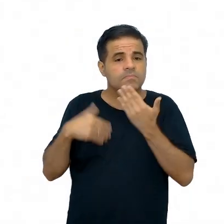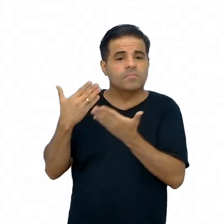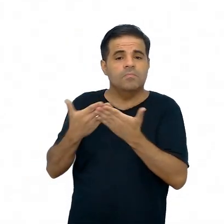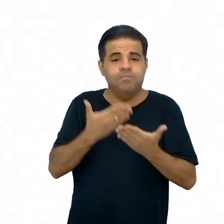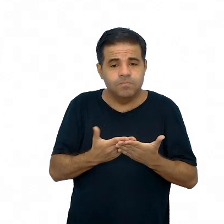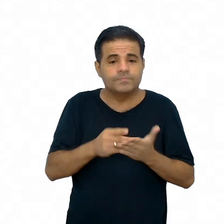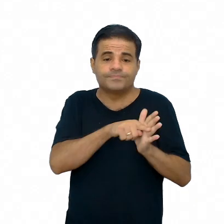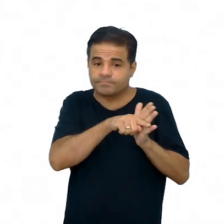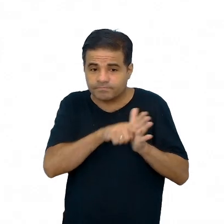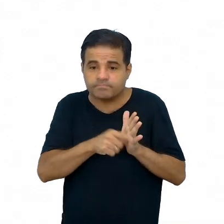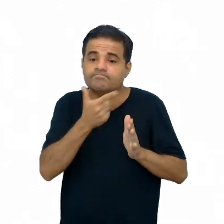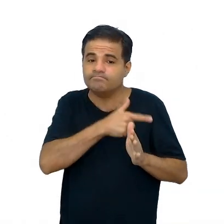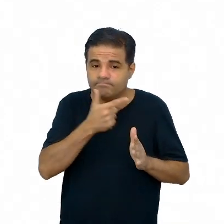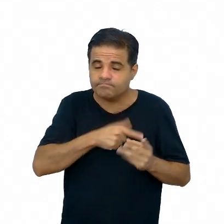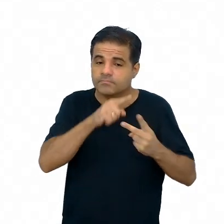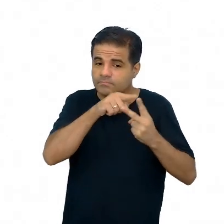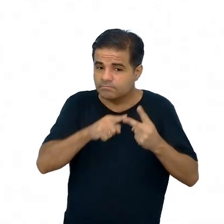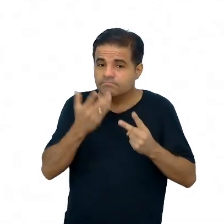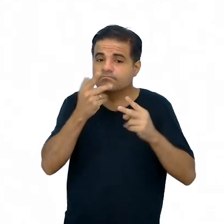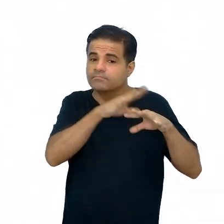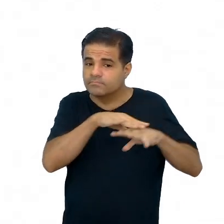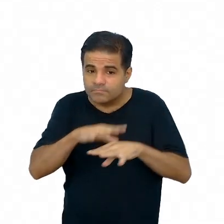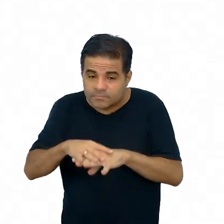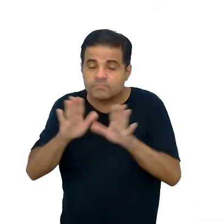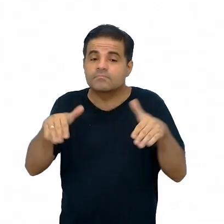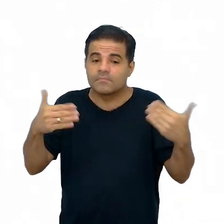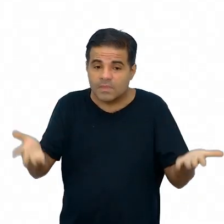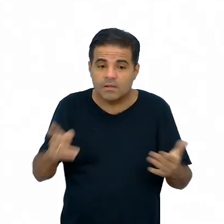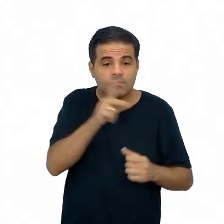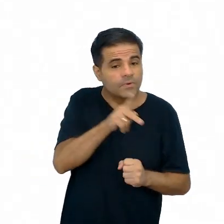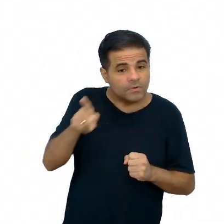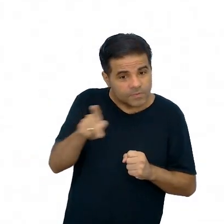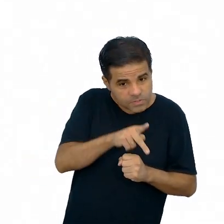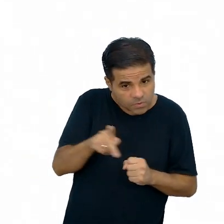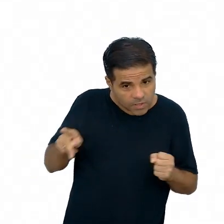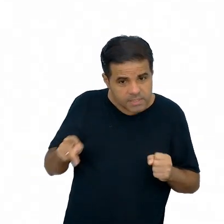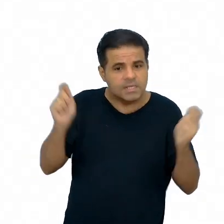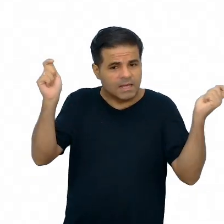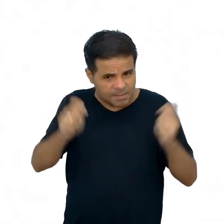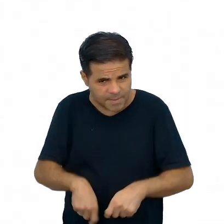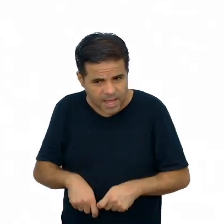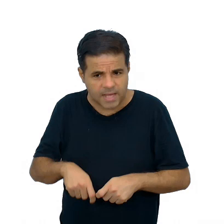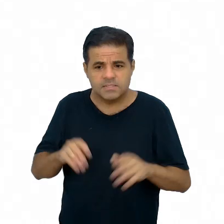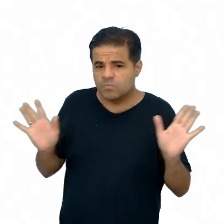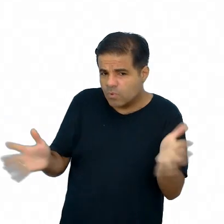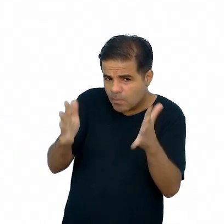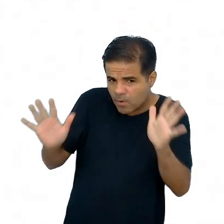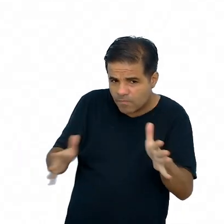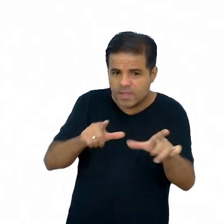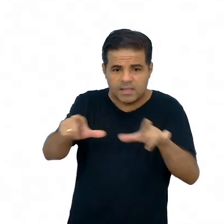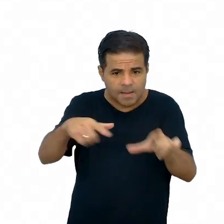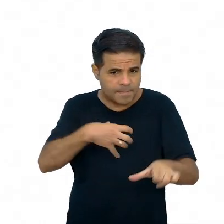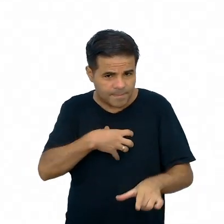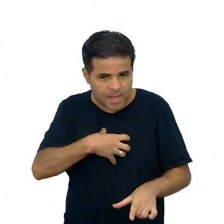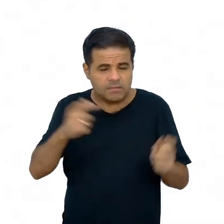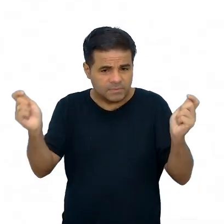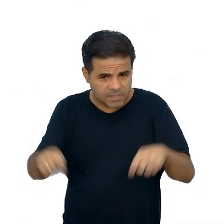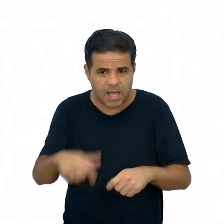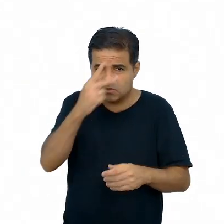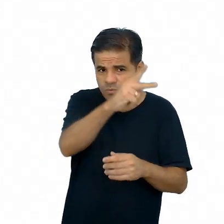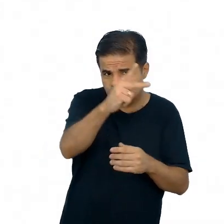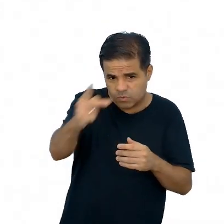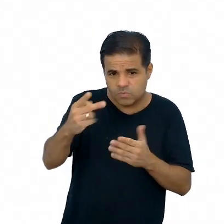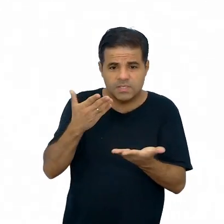conseguem investigar questões matemáticas? E os professores são capazes de promover esse tipo de trabalho nas suas